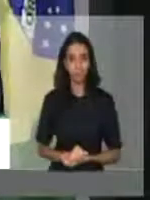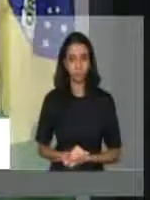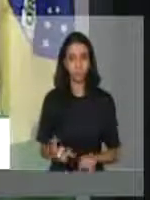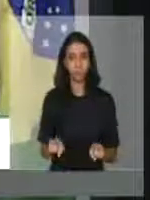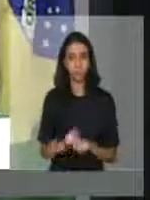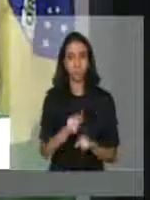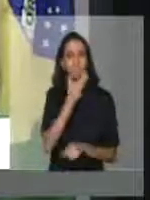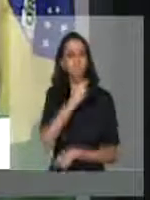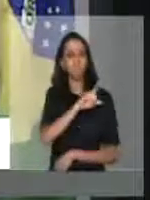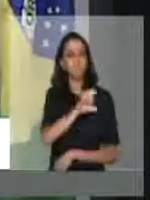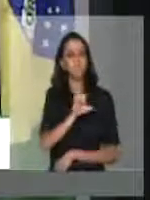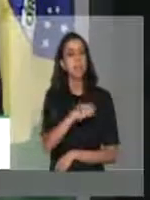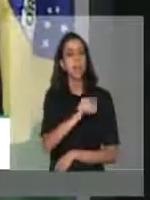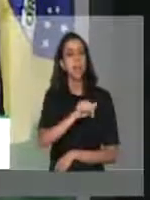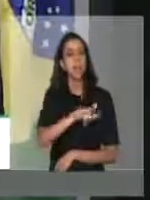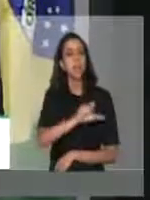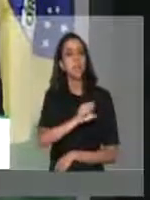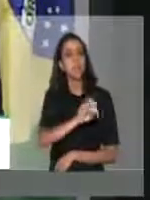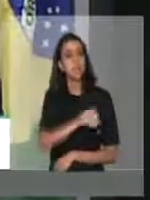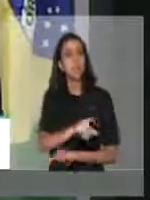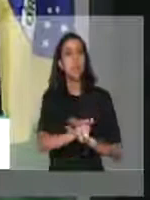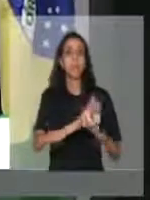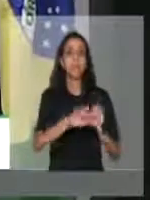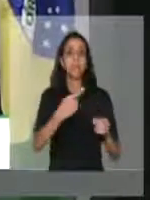o Zé Augusto, que representa Oeiras,